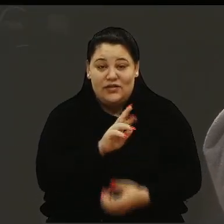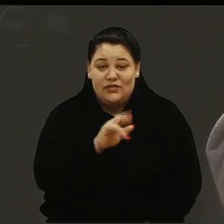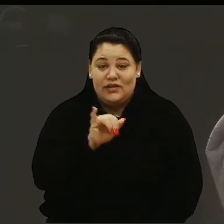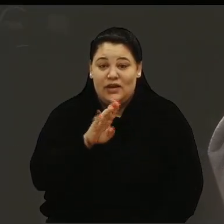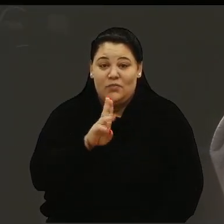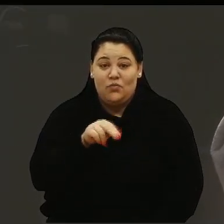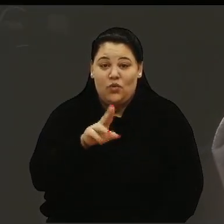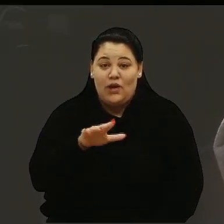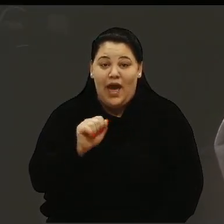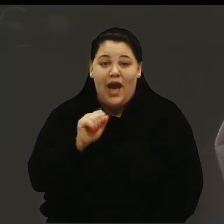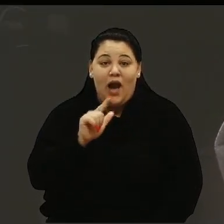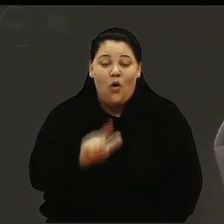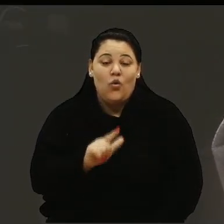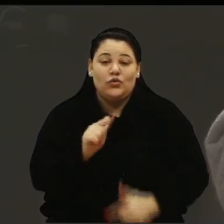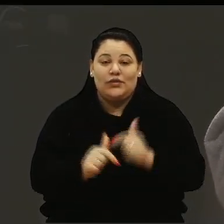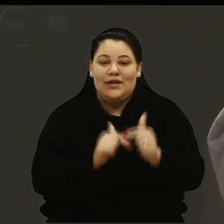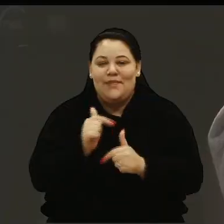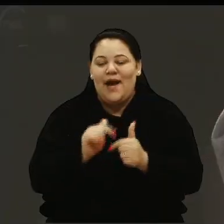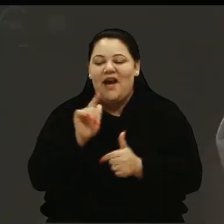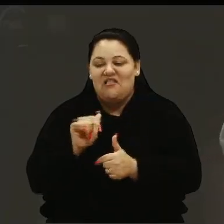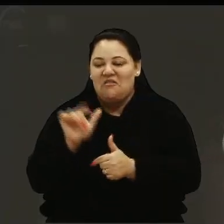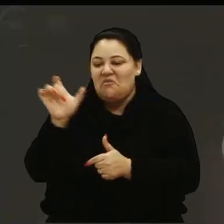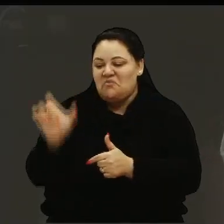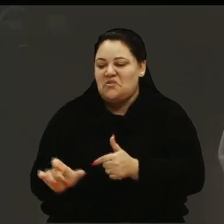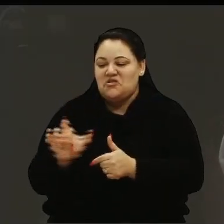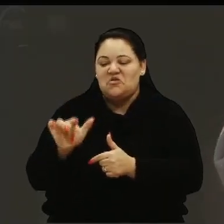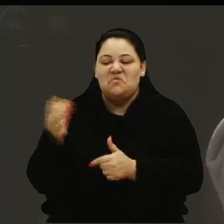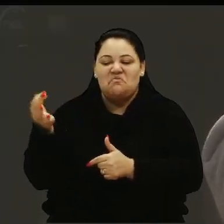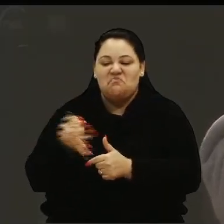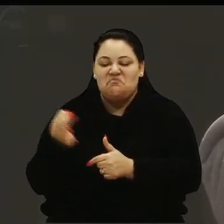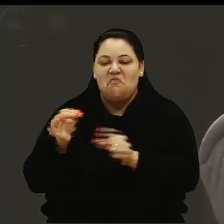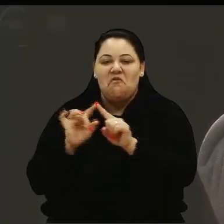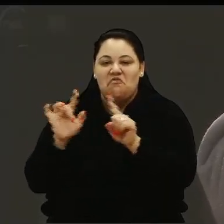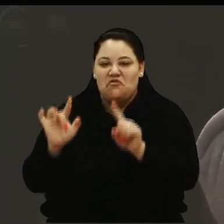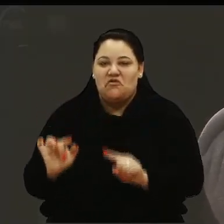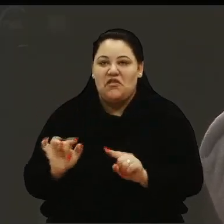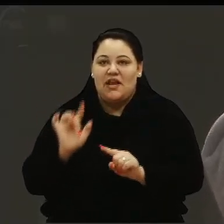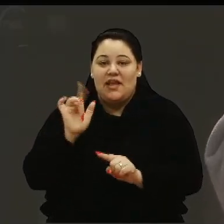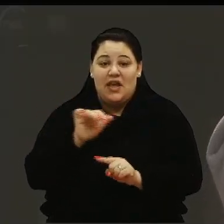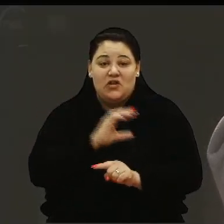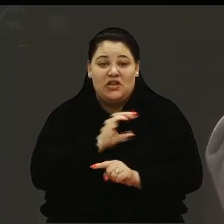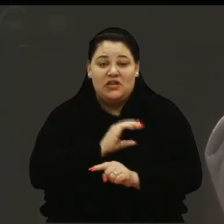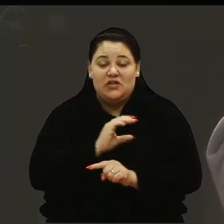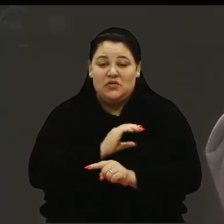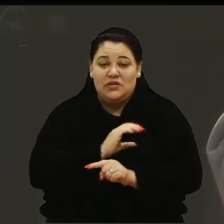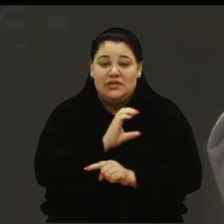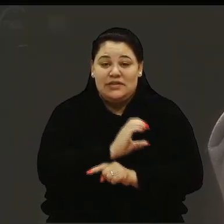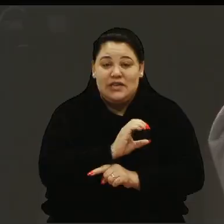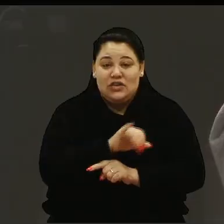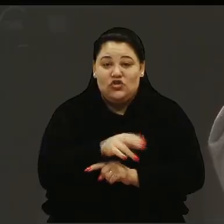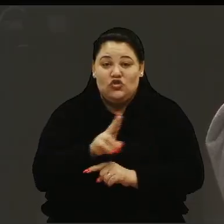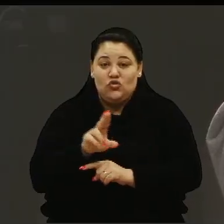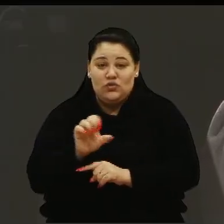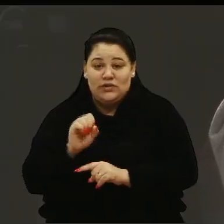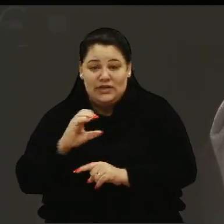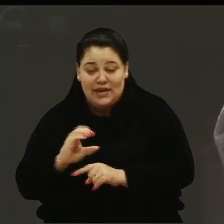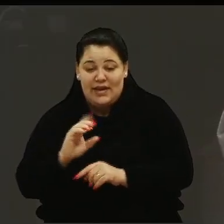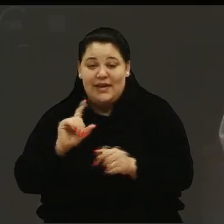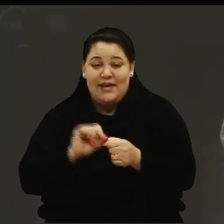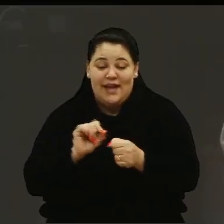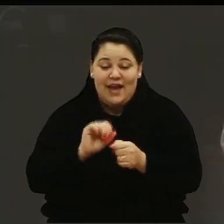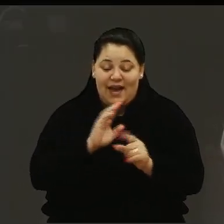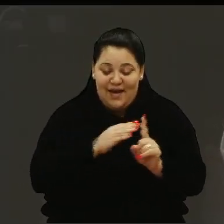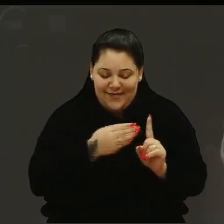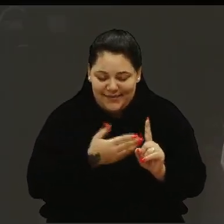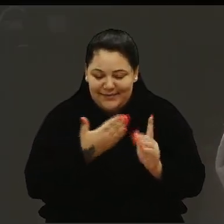Trabalho. Denise é uma servidora exemplar e atualmente é coordenadora do Sejusc e faz jus à conciliação e